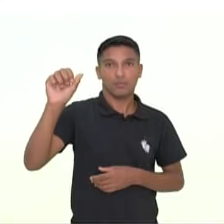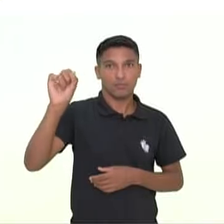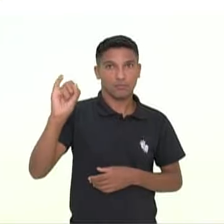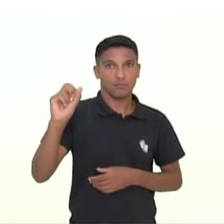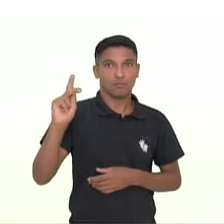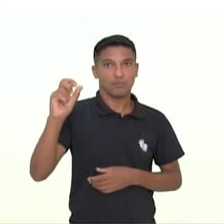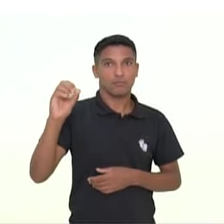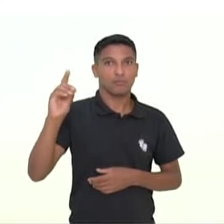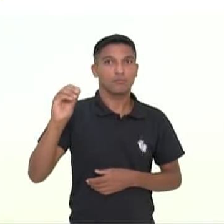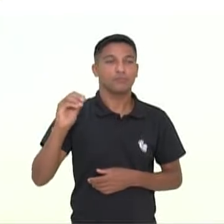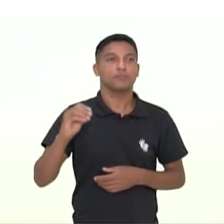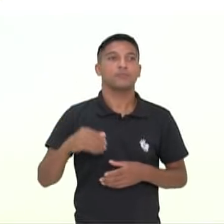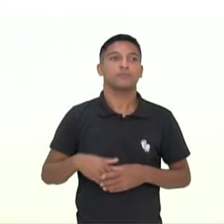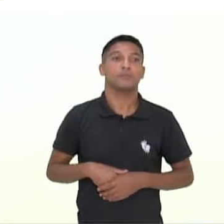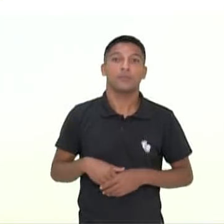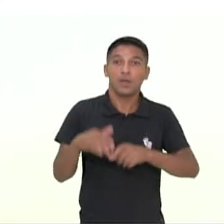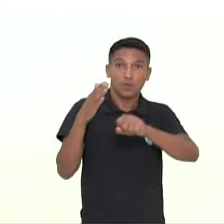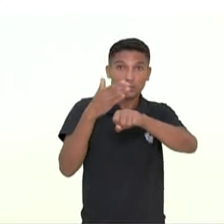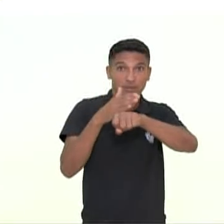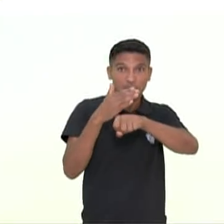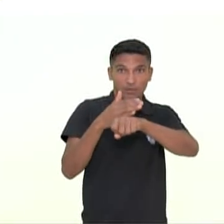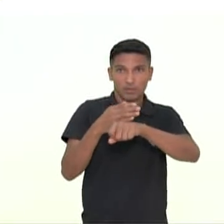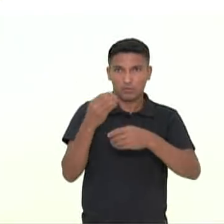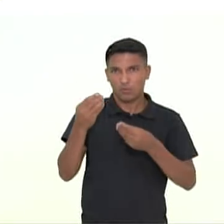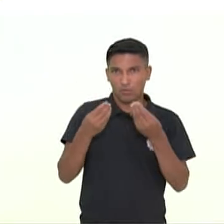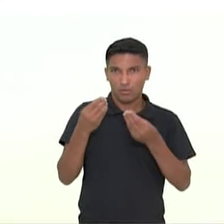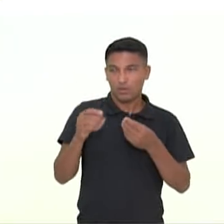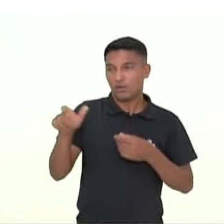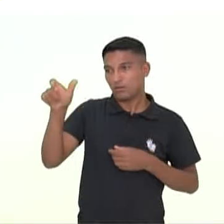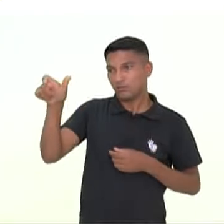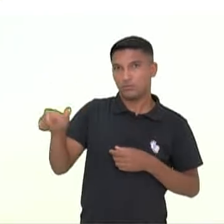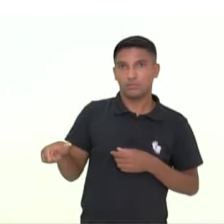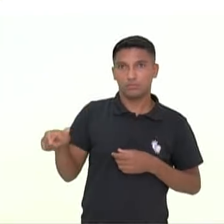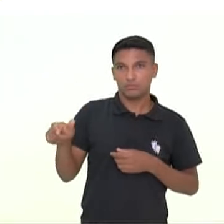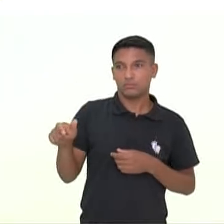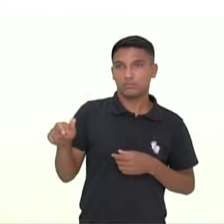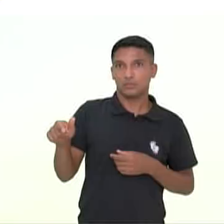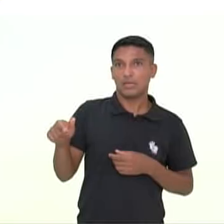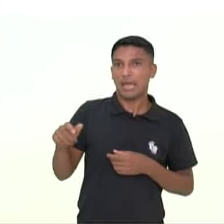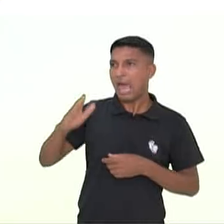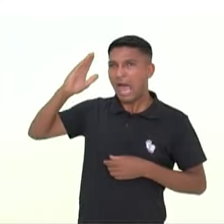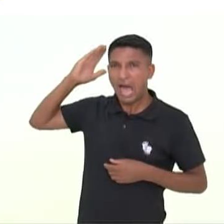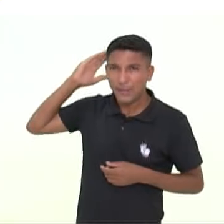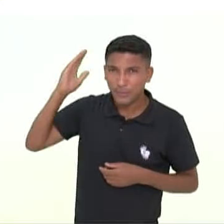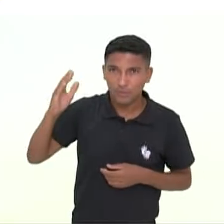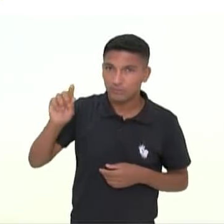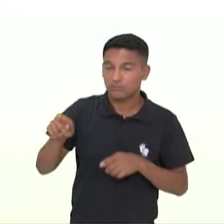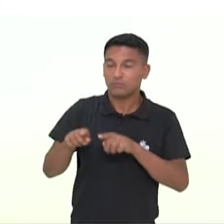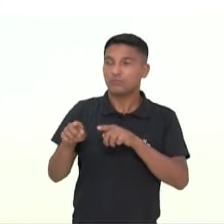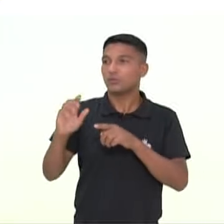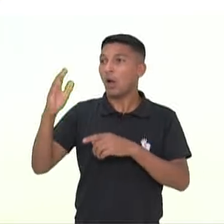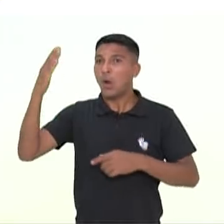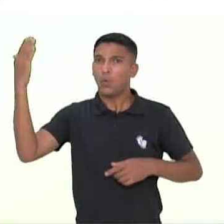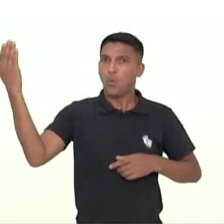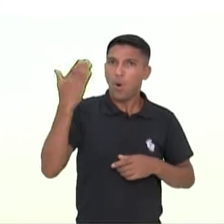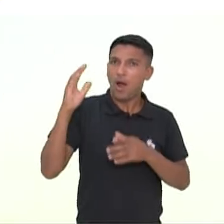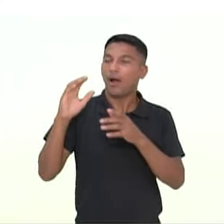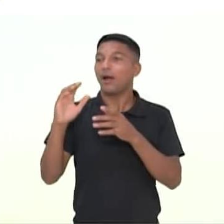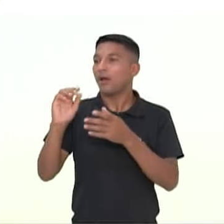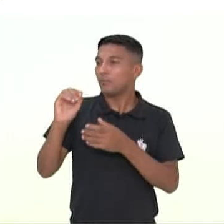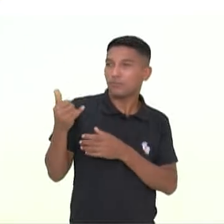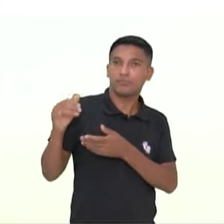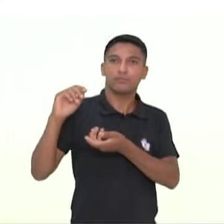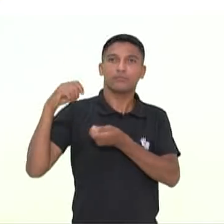na recepção e anulação de ataques, não no gesto de atacar por iniciativa própria, chamado